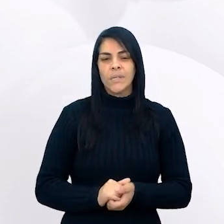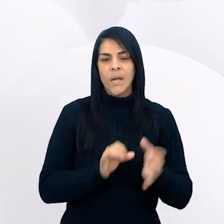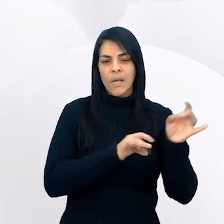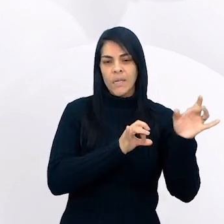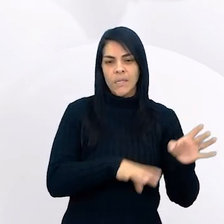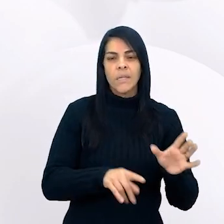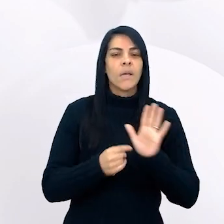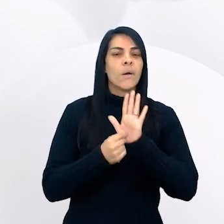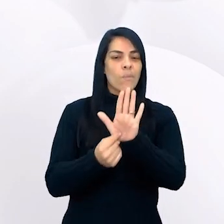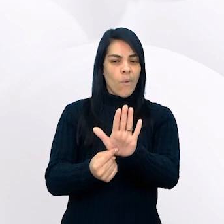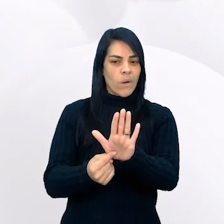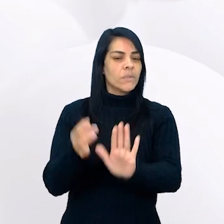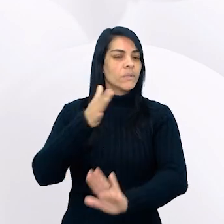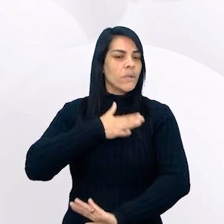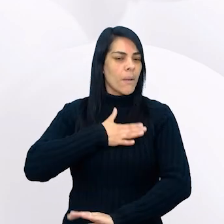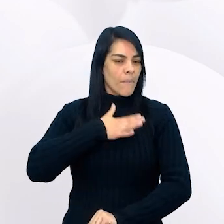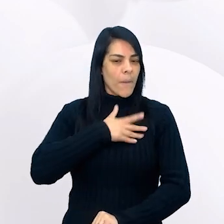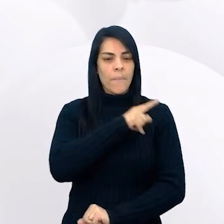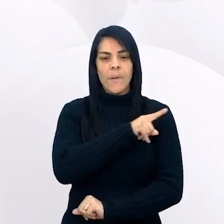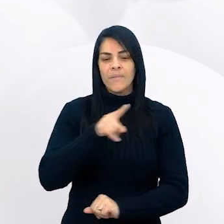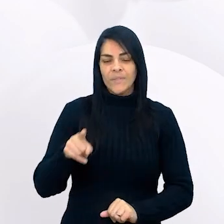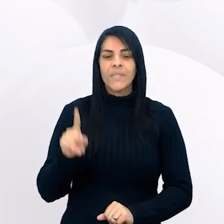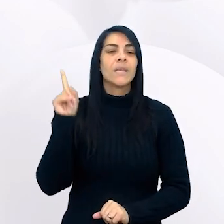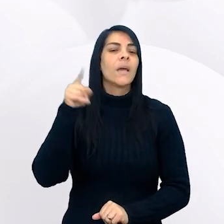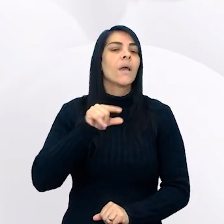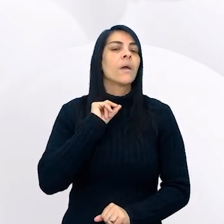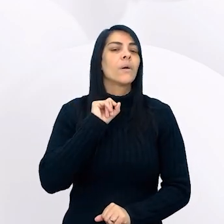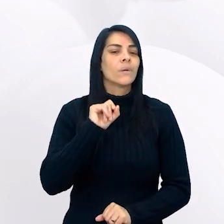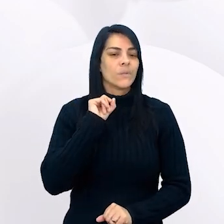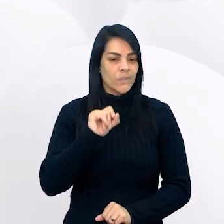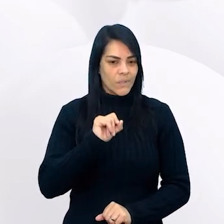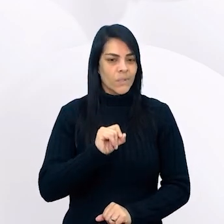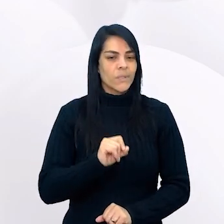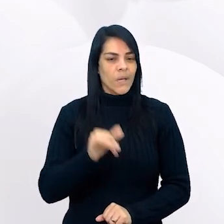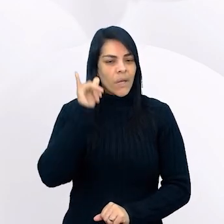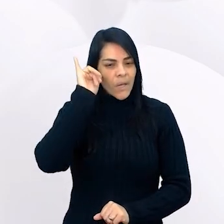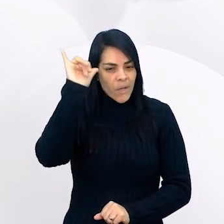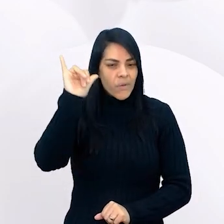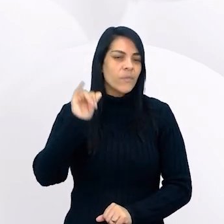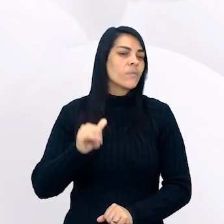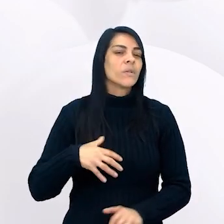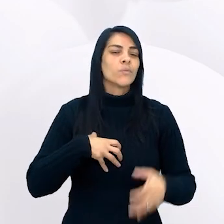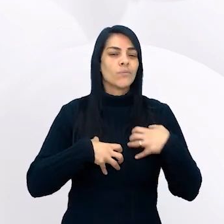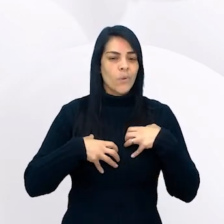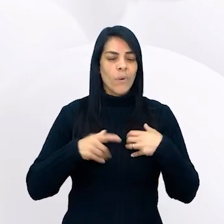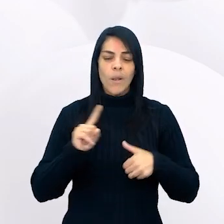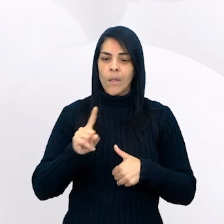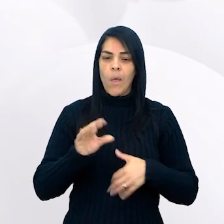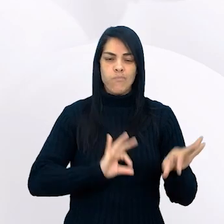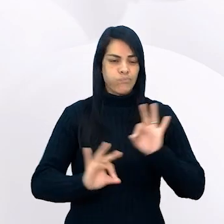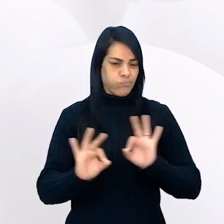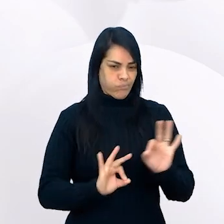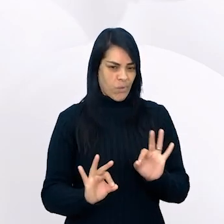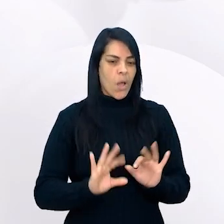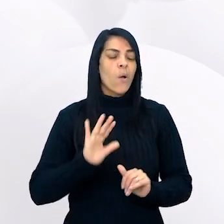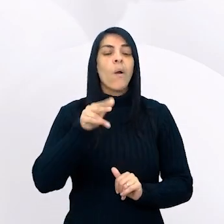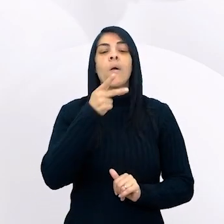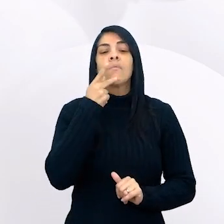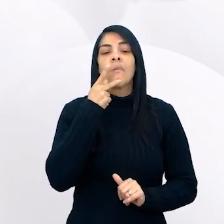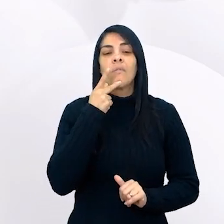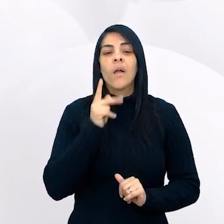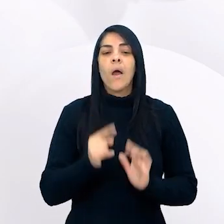técnica Mostre-me para vocês, então previna comportamentos não produtivos. Então, quando a gente for falar